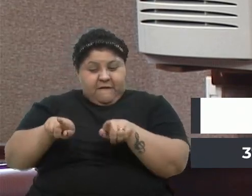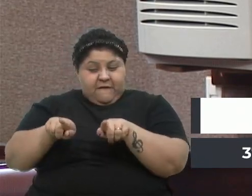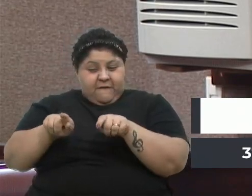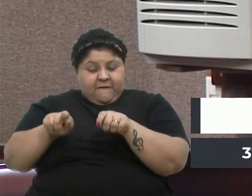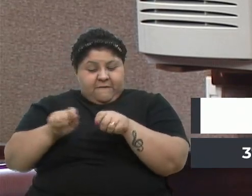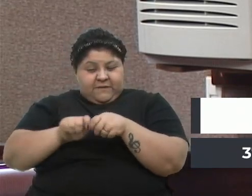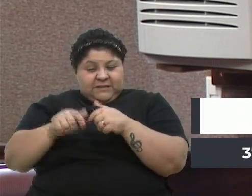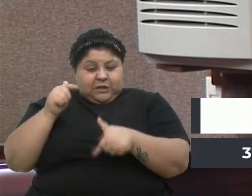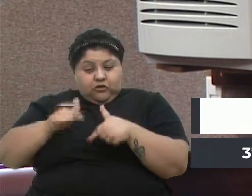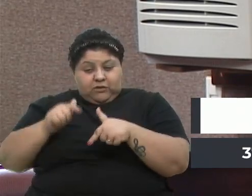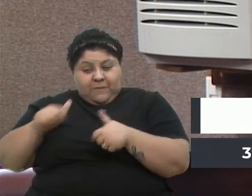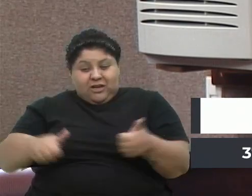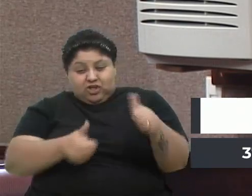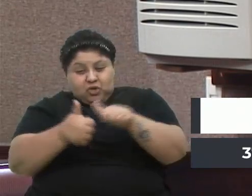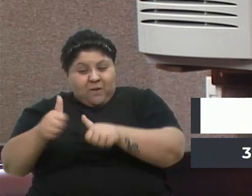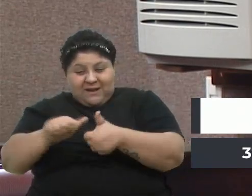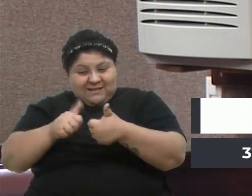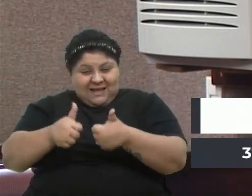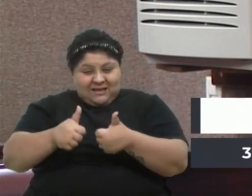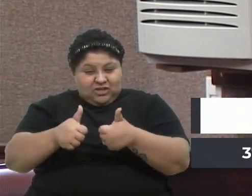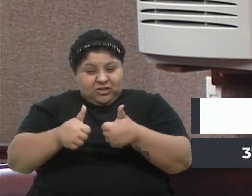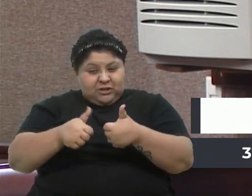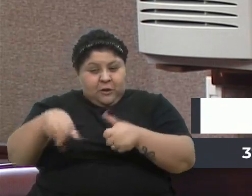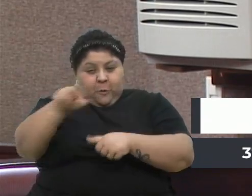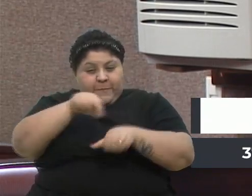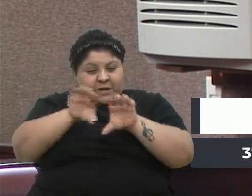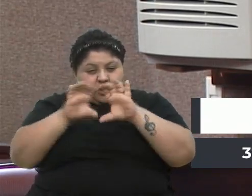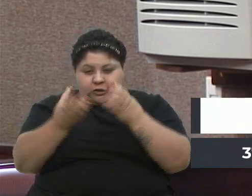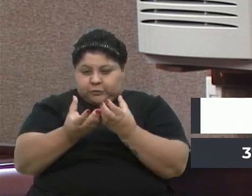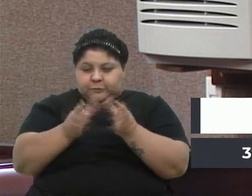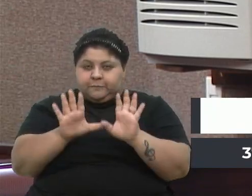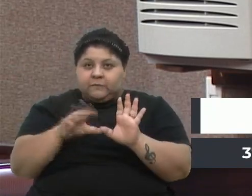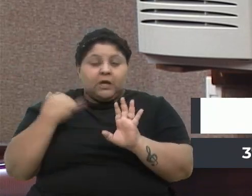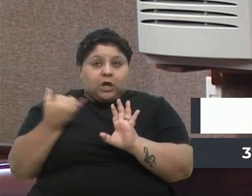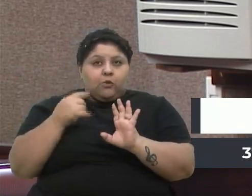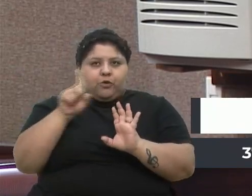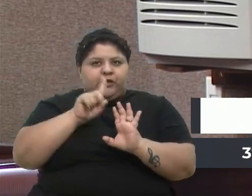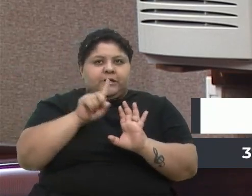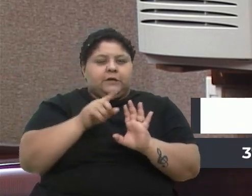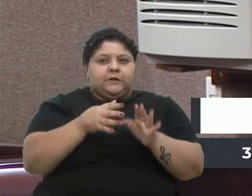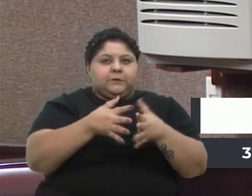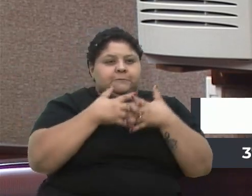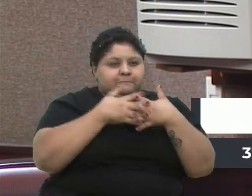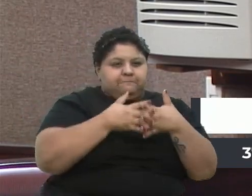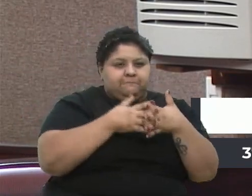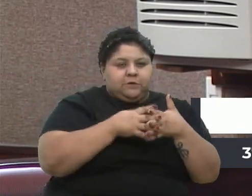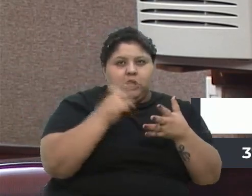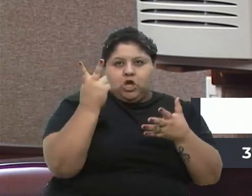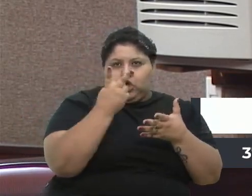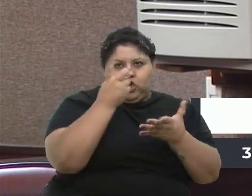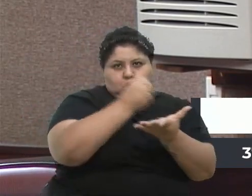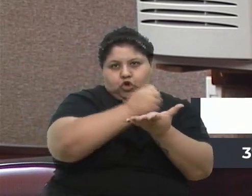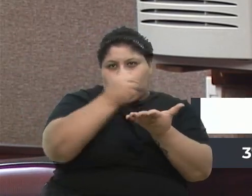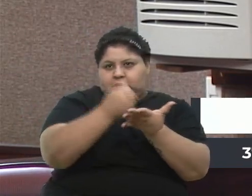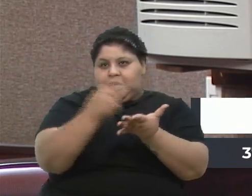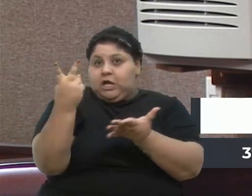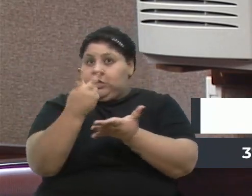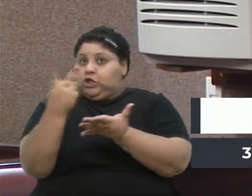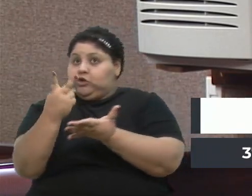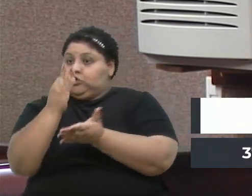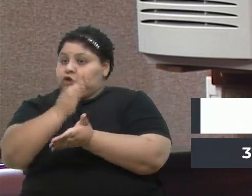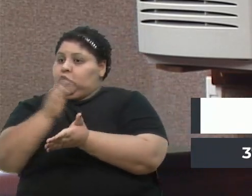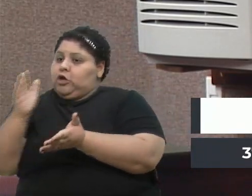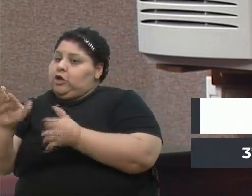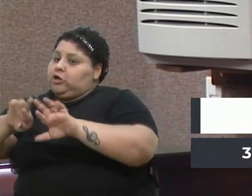comunidade. Contudo, é importante a gente não fazer a confusão entre dois contratos, entre duas situações. A Codeca, uma